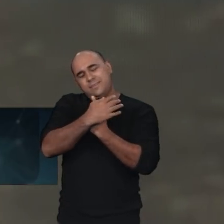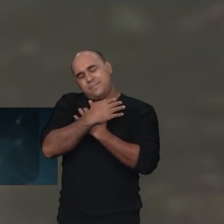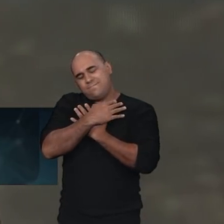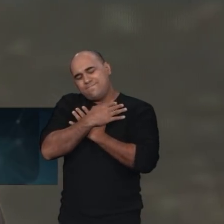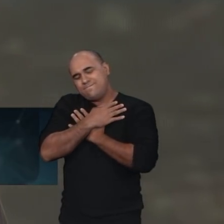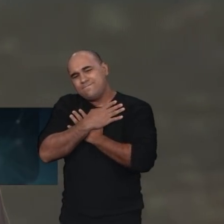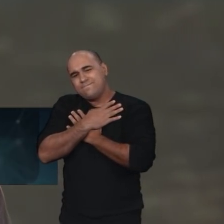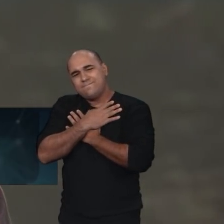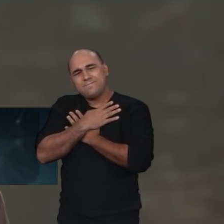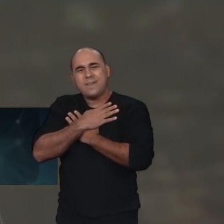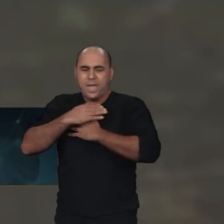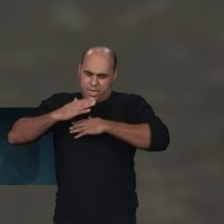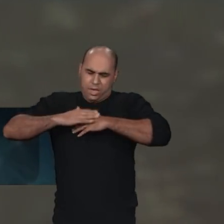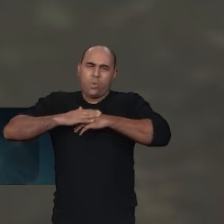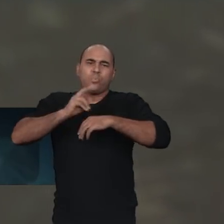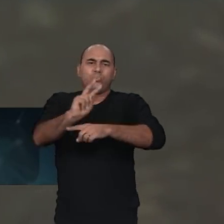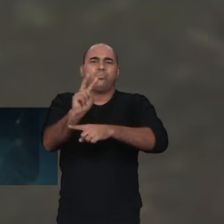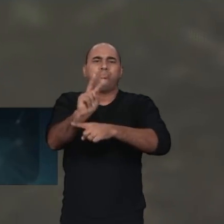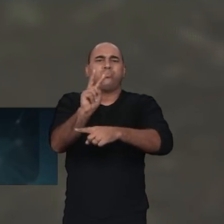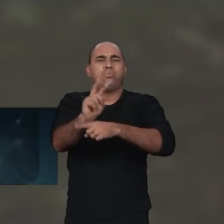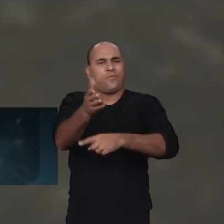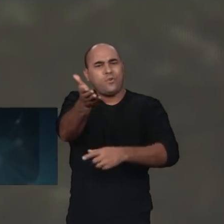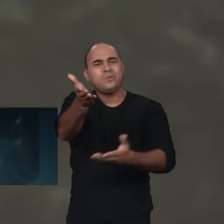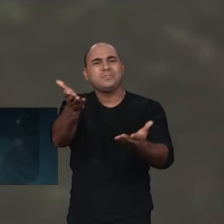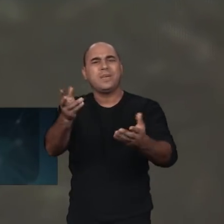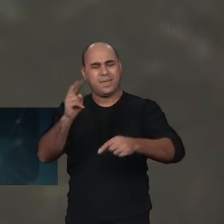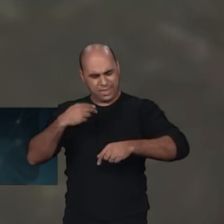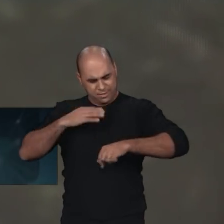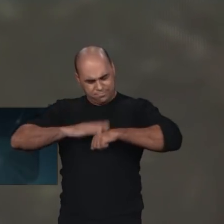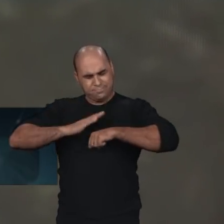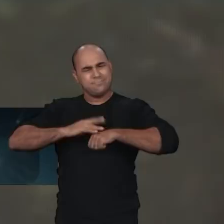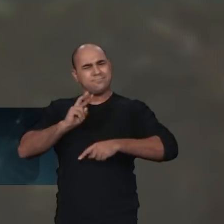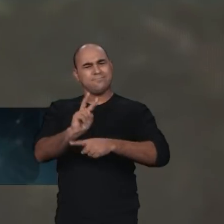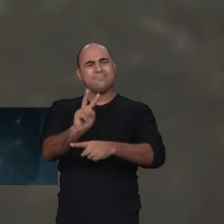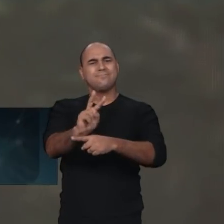eu cuido de você.